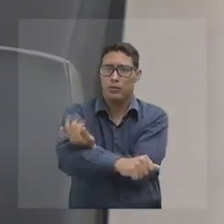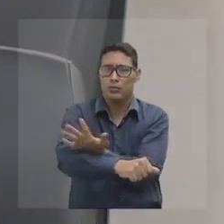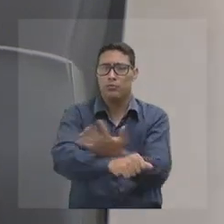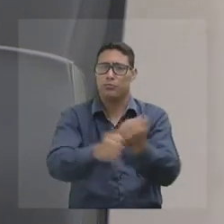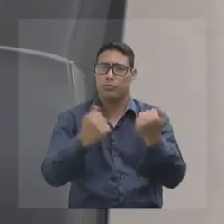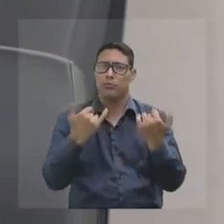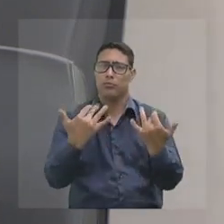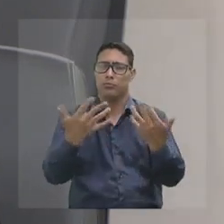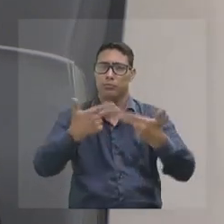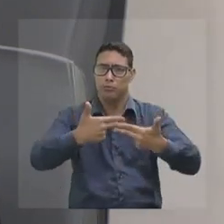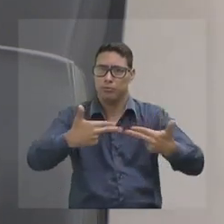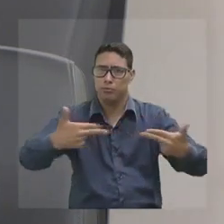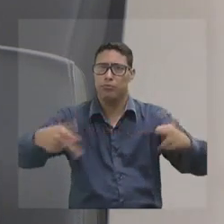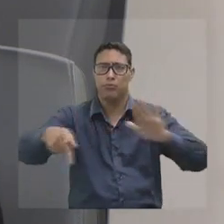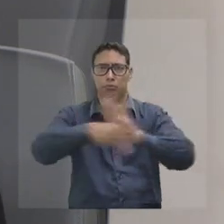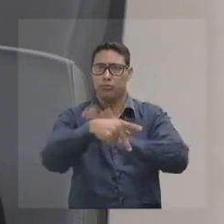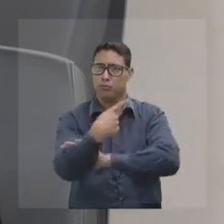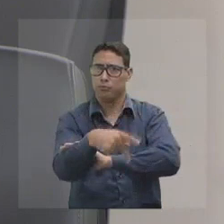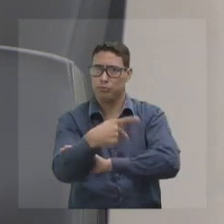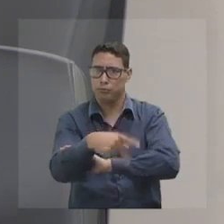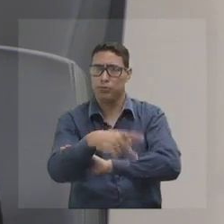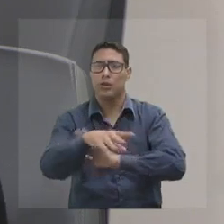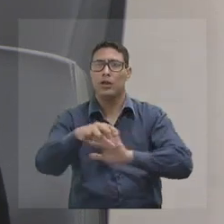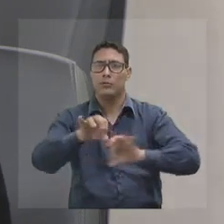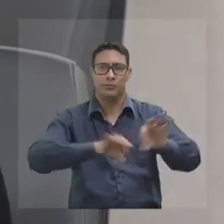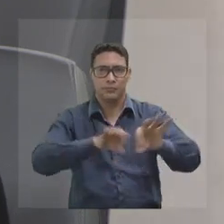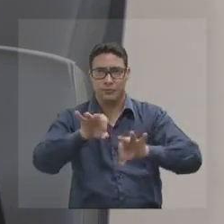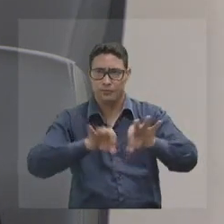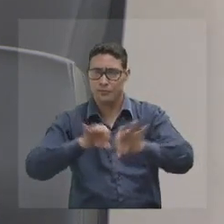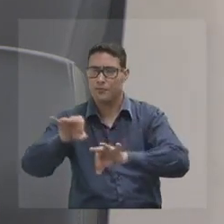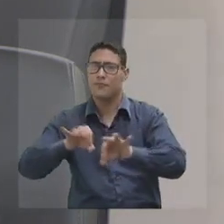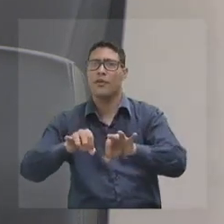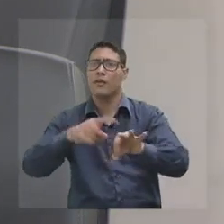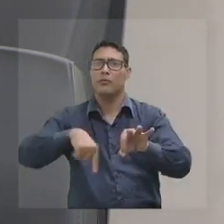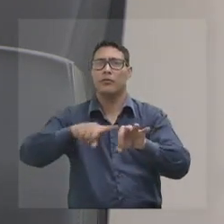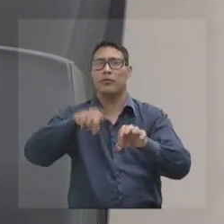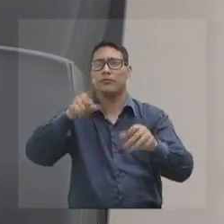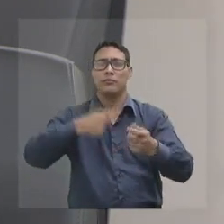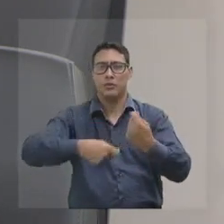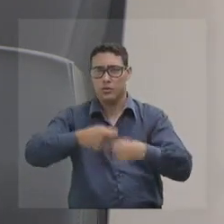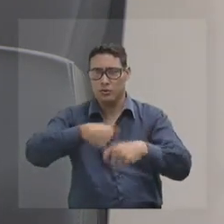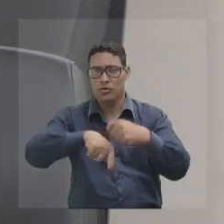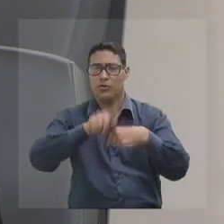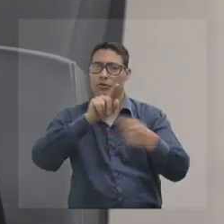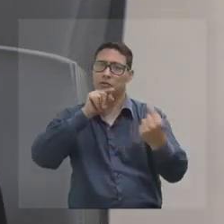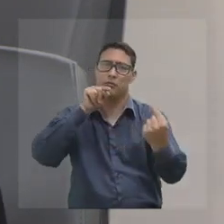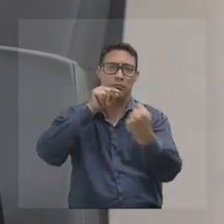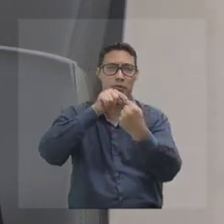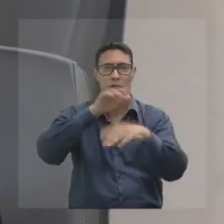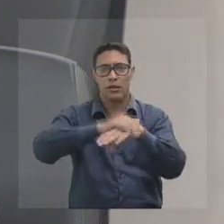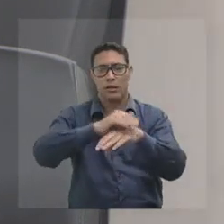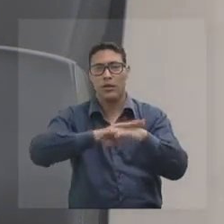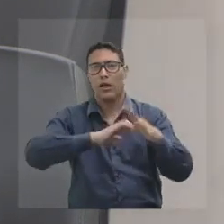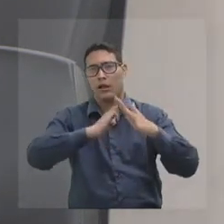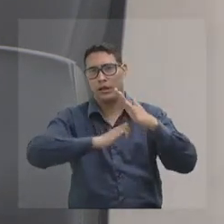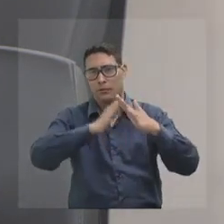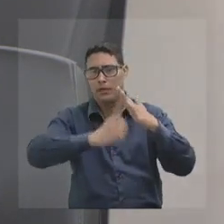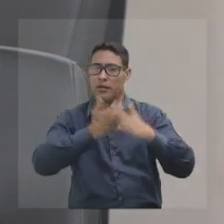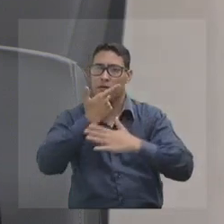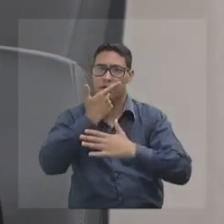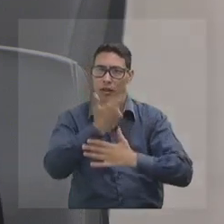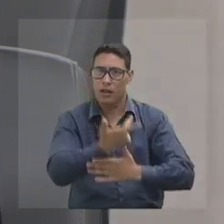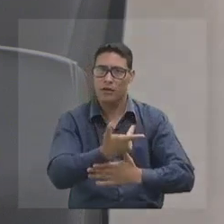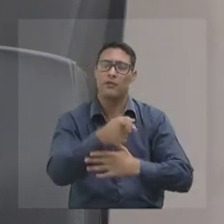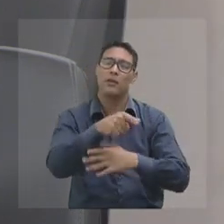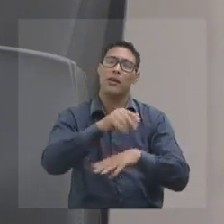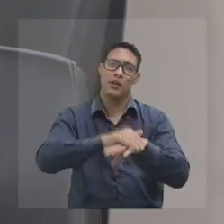de na instrução do Processo Administrativo do tempo de ajustamento e conduta a empresa alegava que era